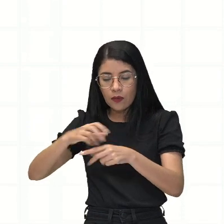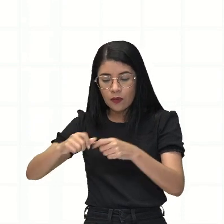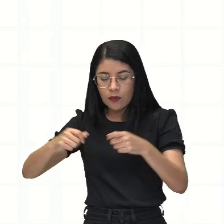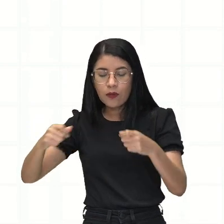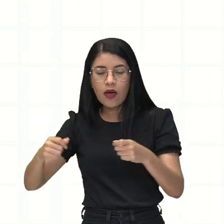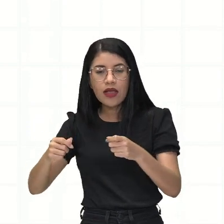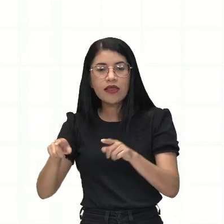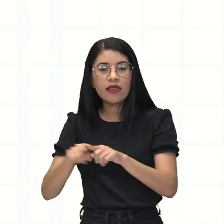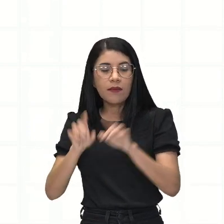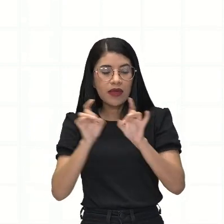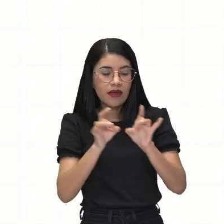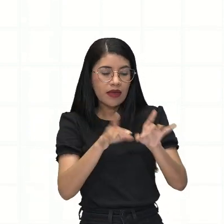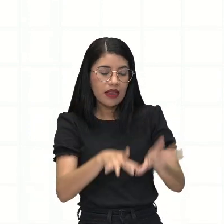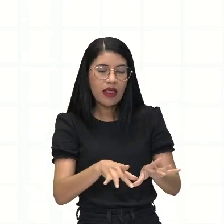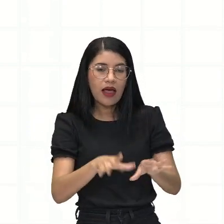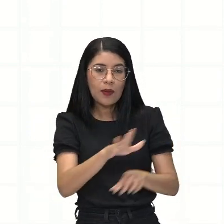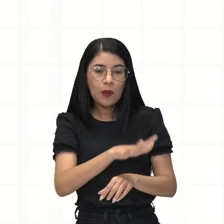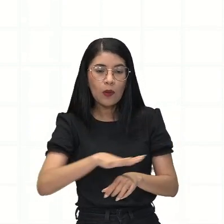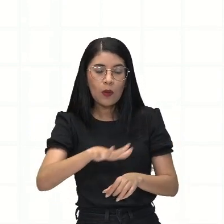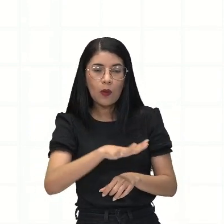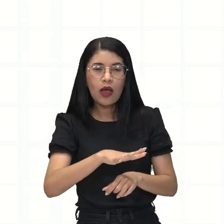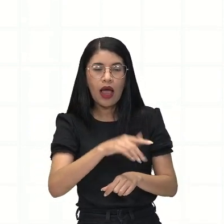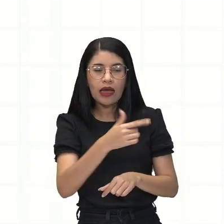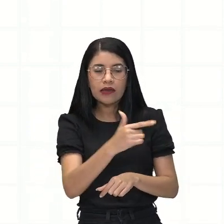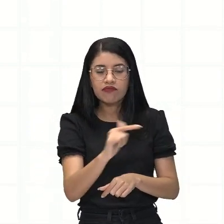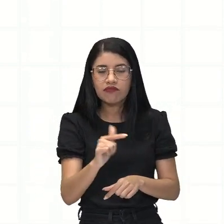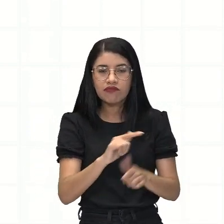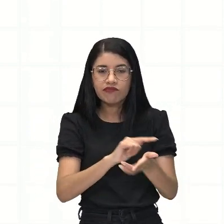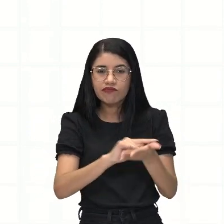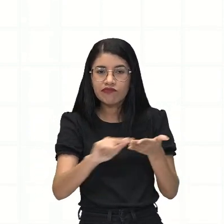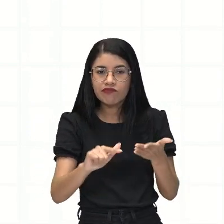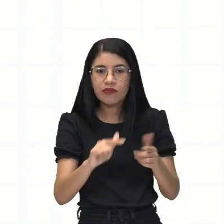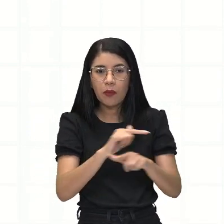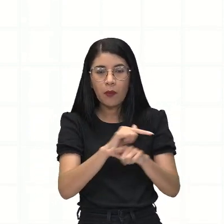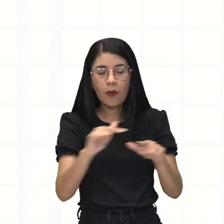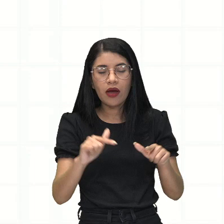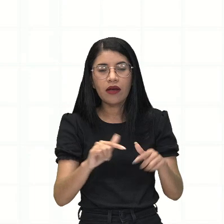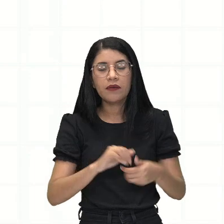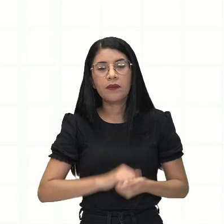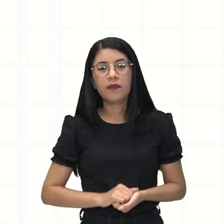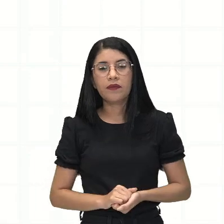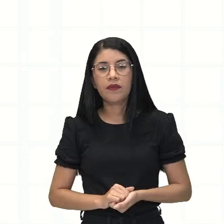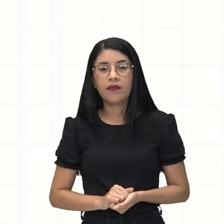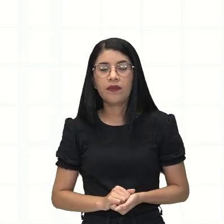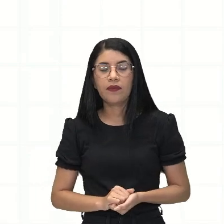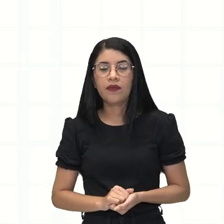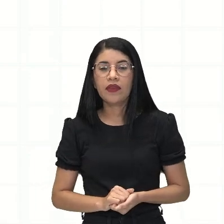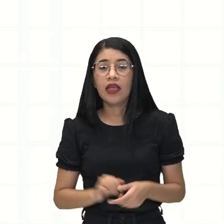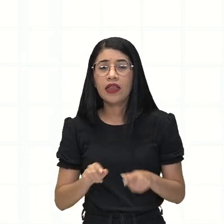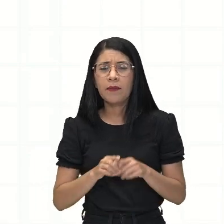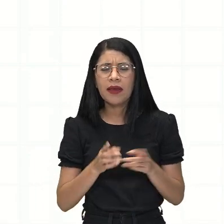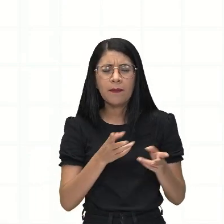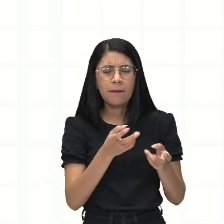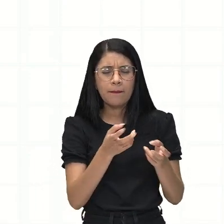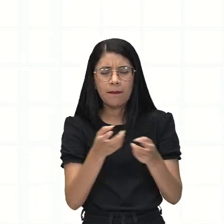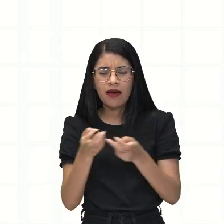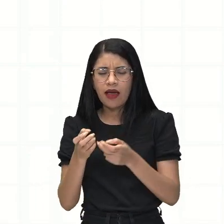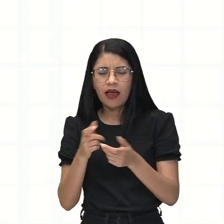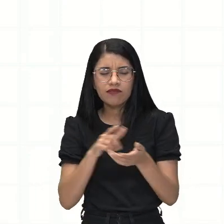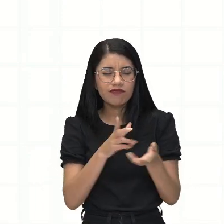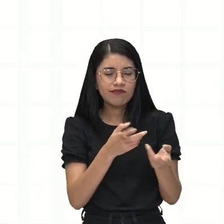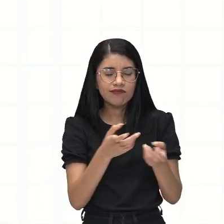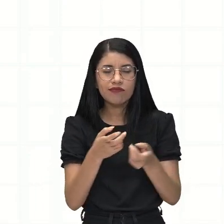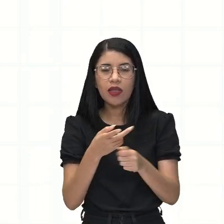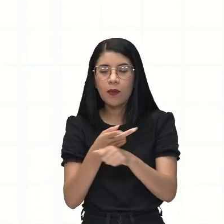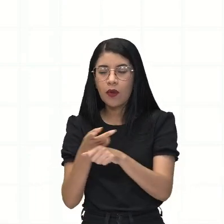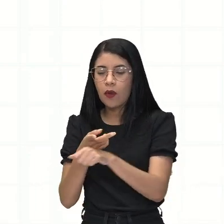resíduos sólidos em terrenos abandonados. Faça uma inspeção em casa pelo menos uma vez por